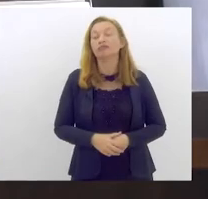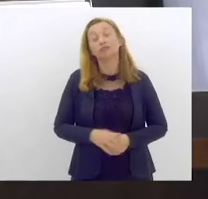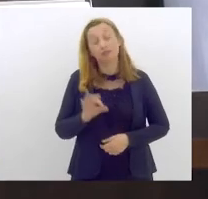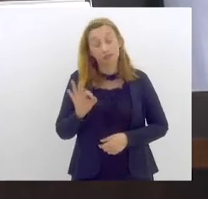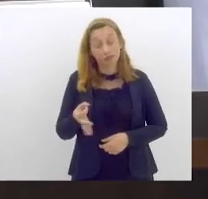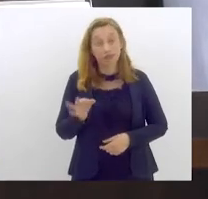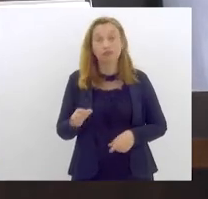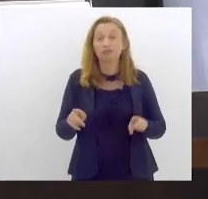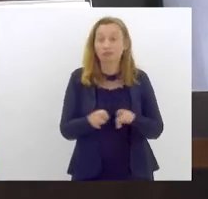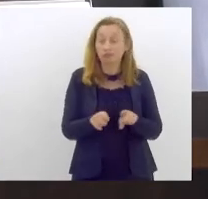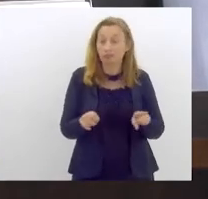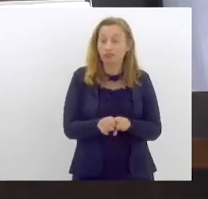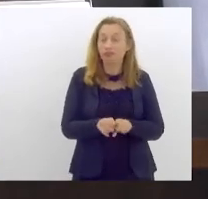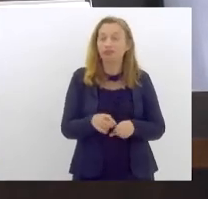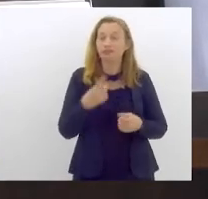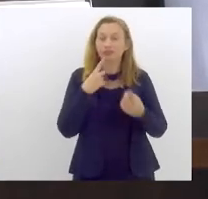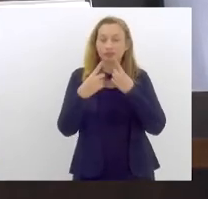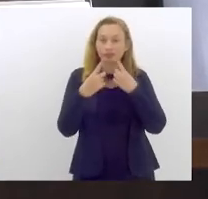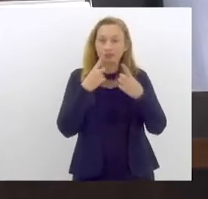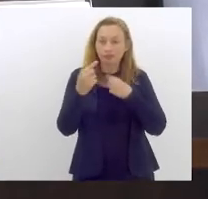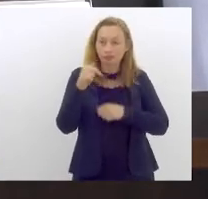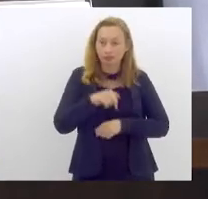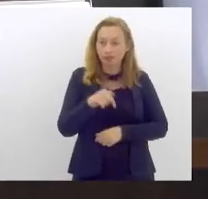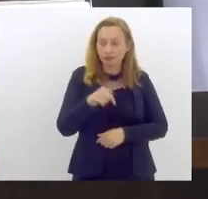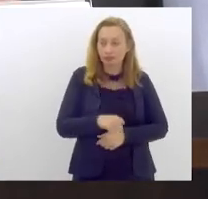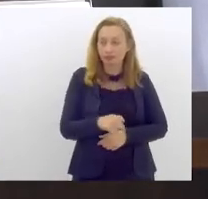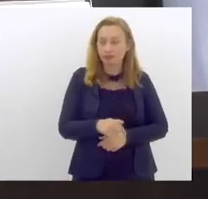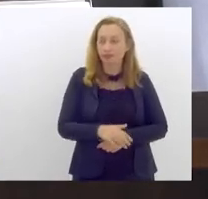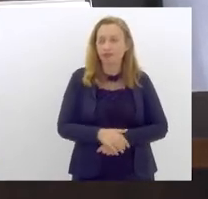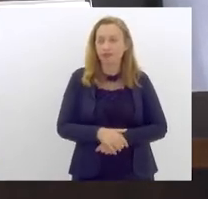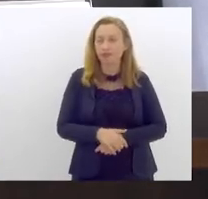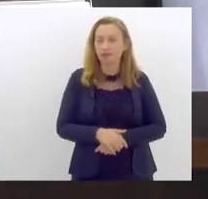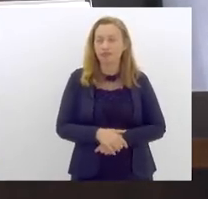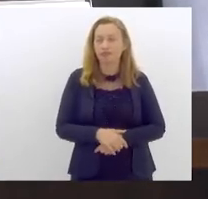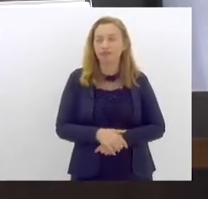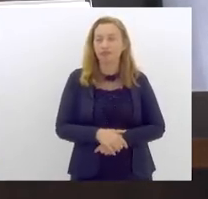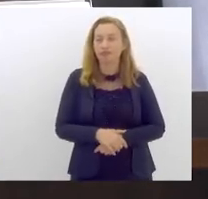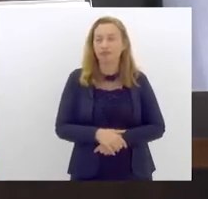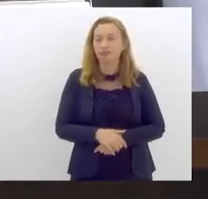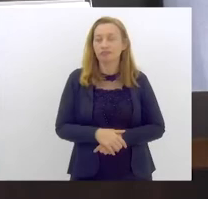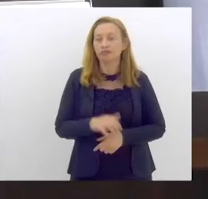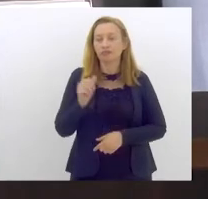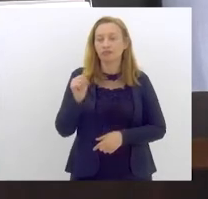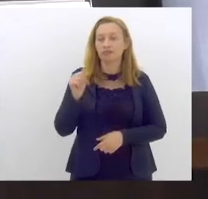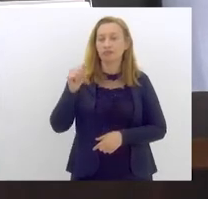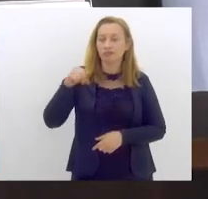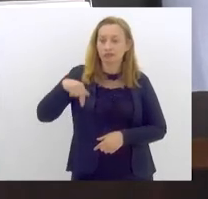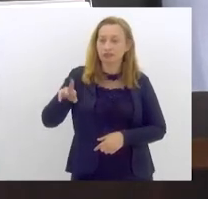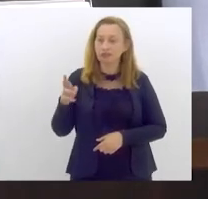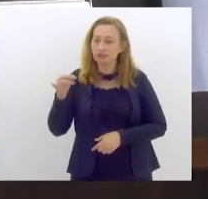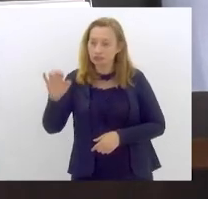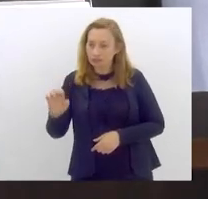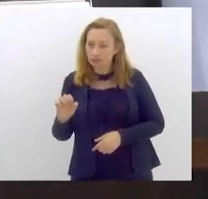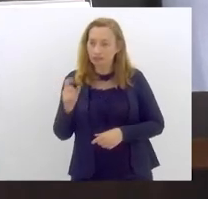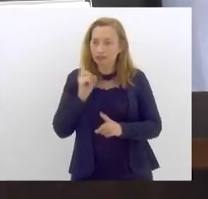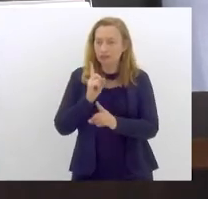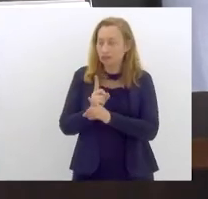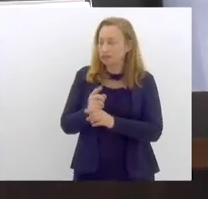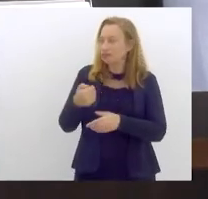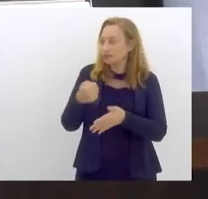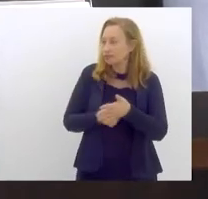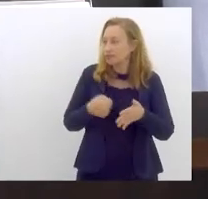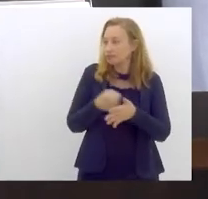tenho certeza também que os debates trazidos aqui tanto pela querida Andréia que também nos encontramos muito na luta